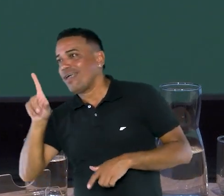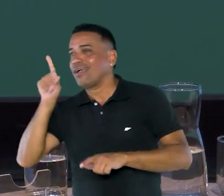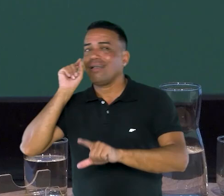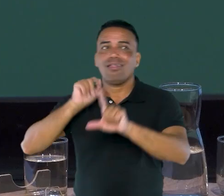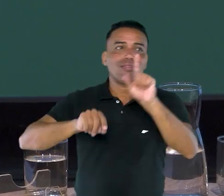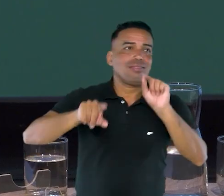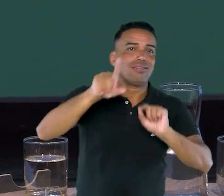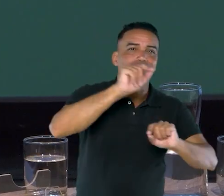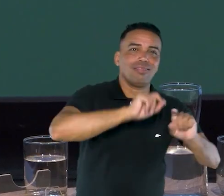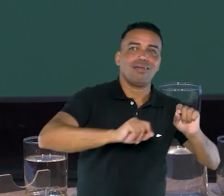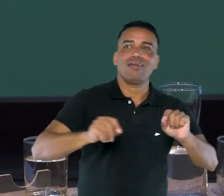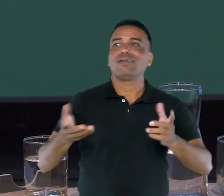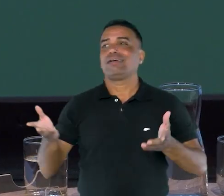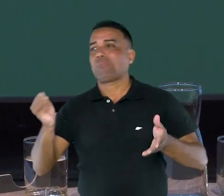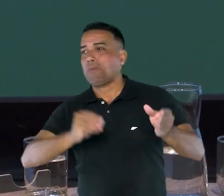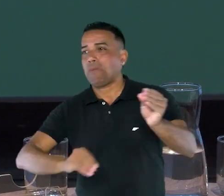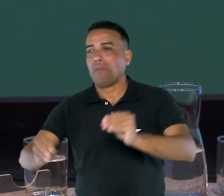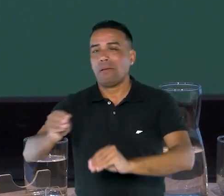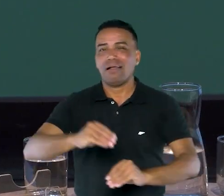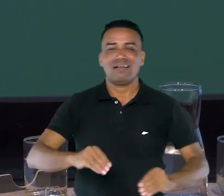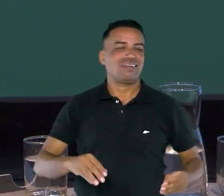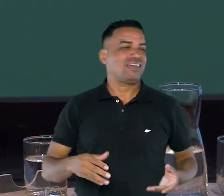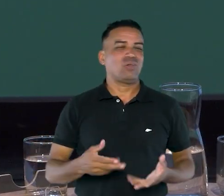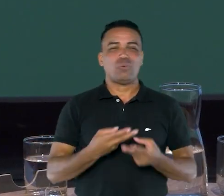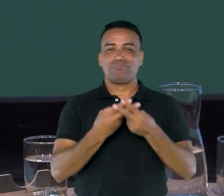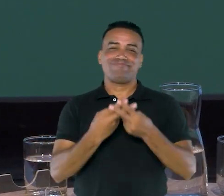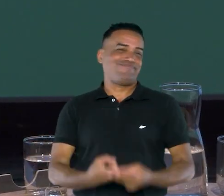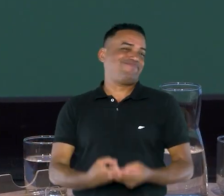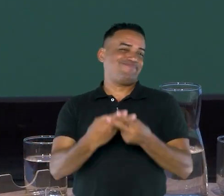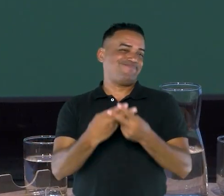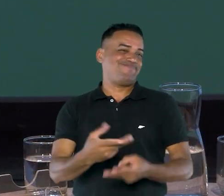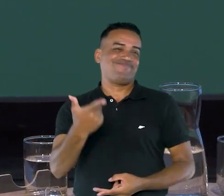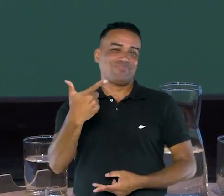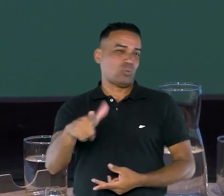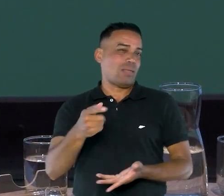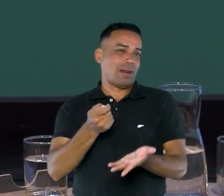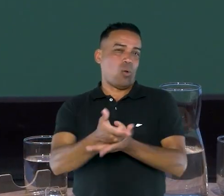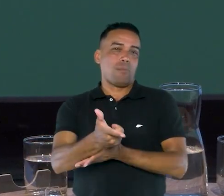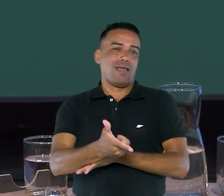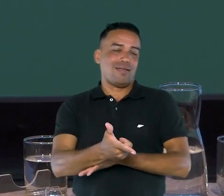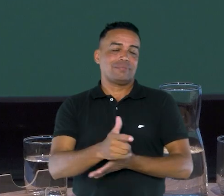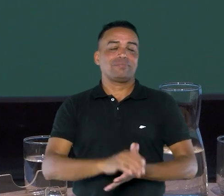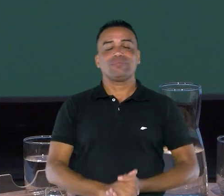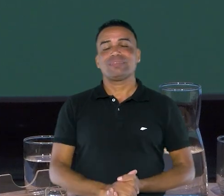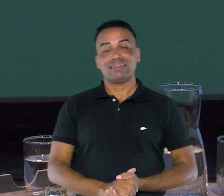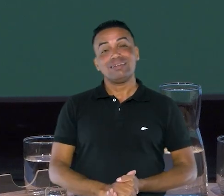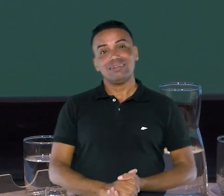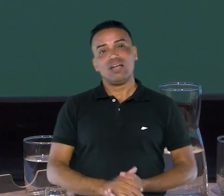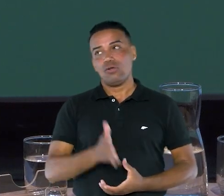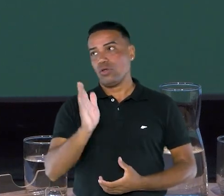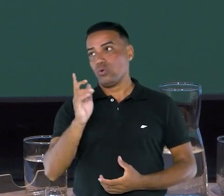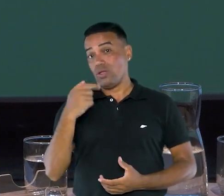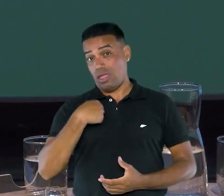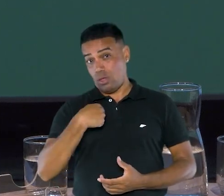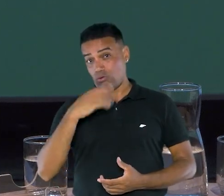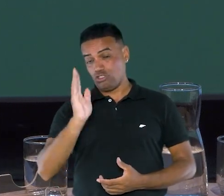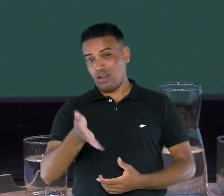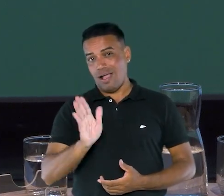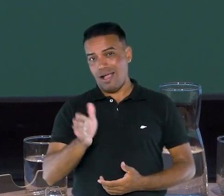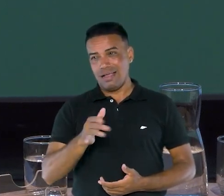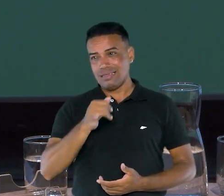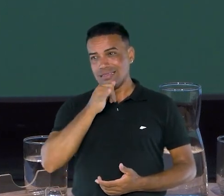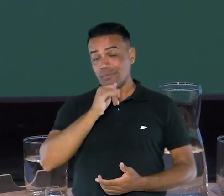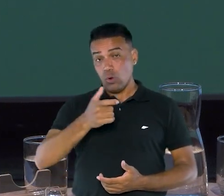uma rodada, e eu não tenho paciência, não. Então, assim, eu já estou